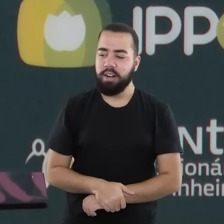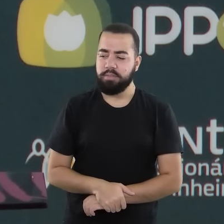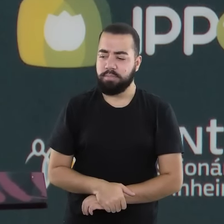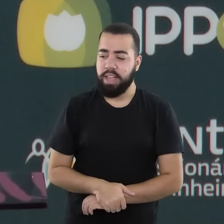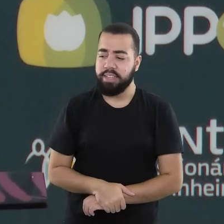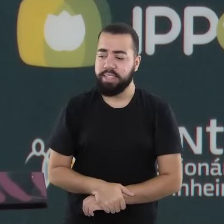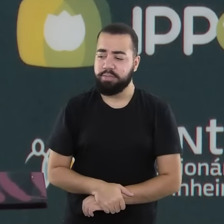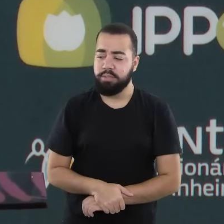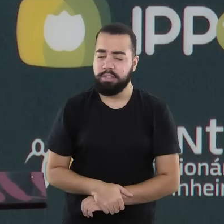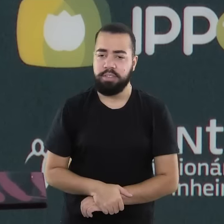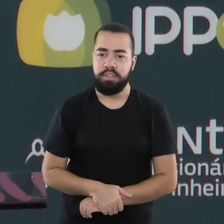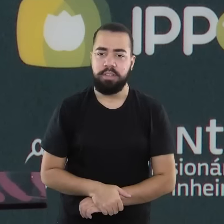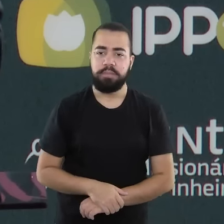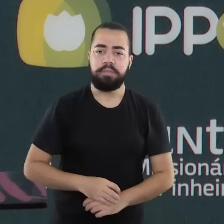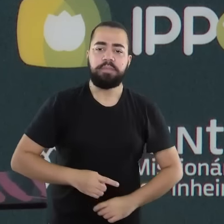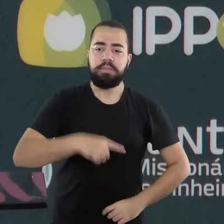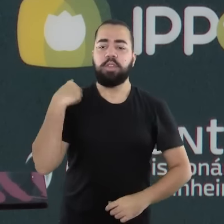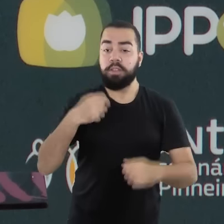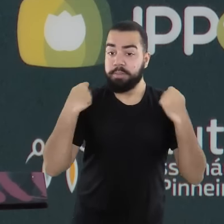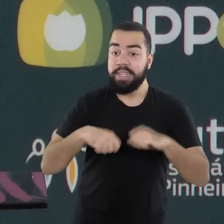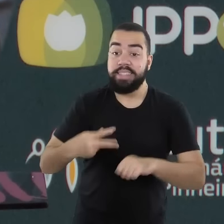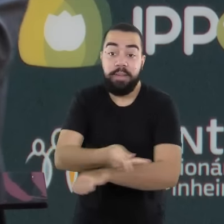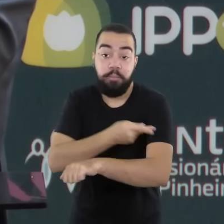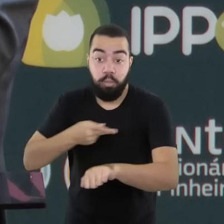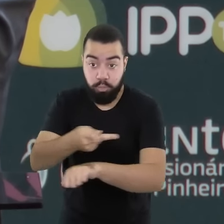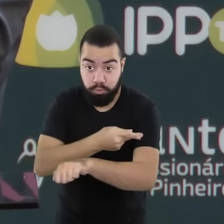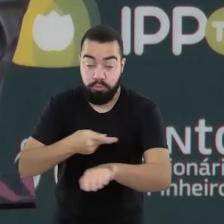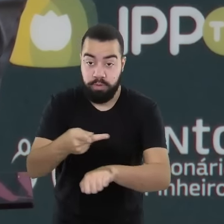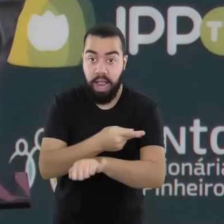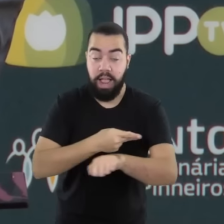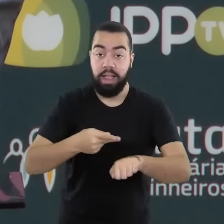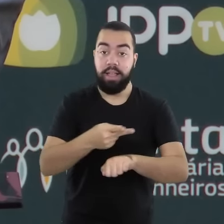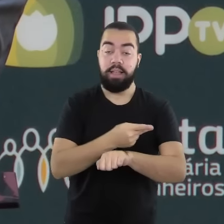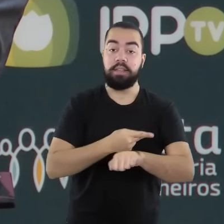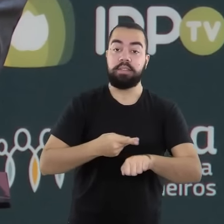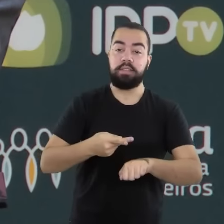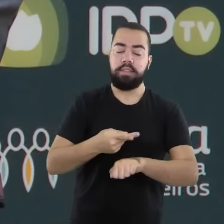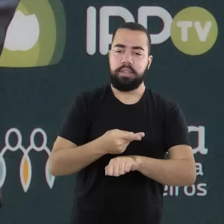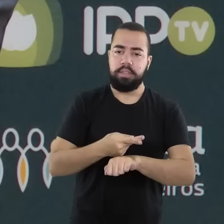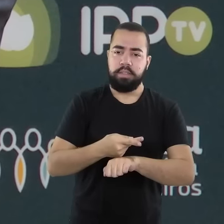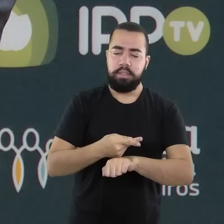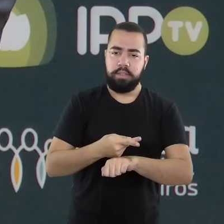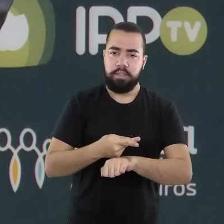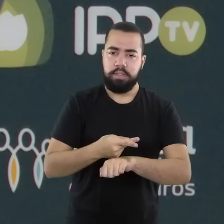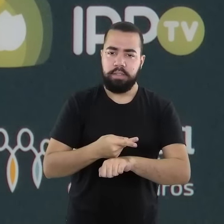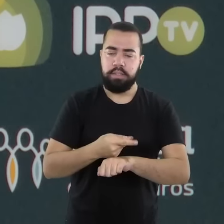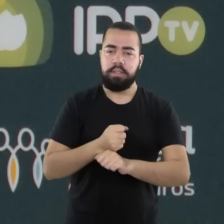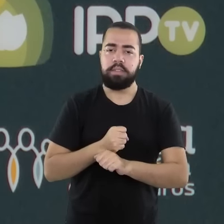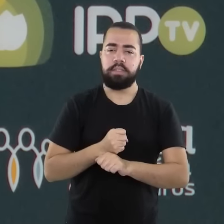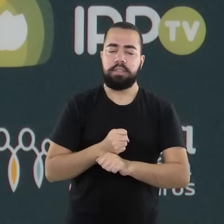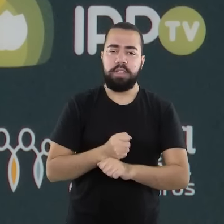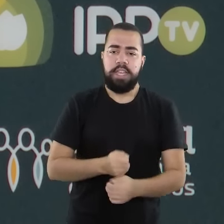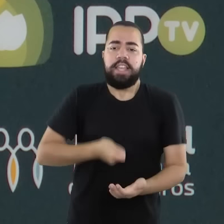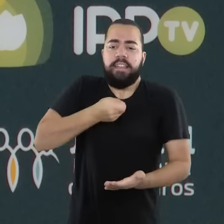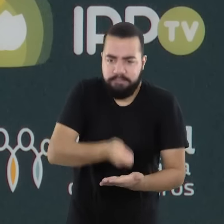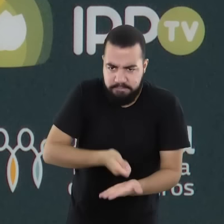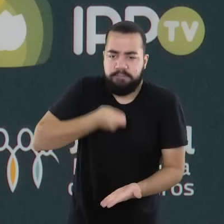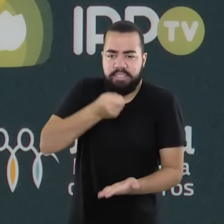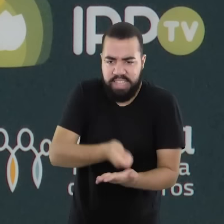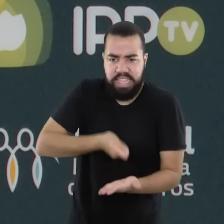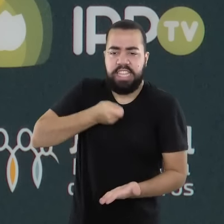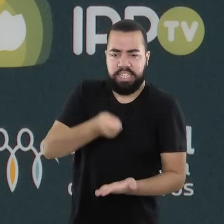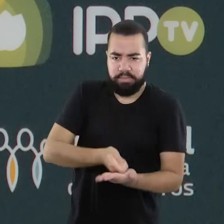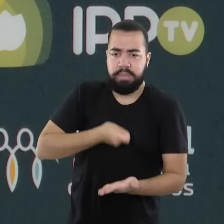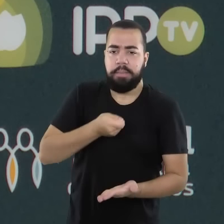é a disciplina espiritual. A busca é não somente a intensidade